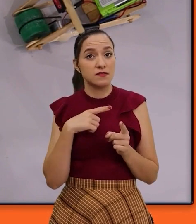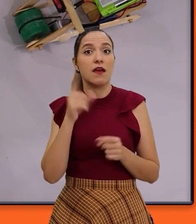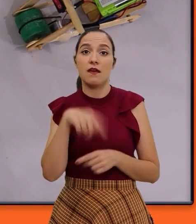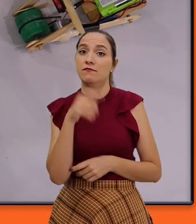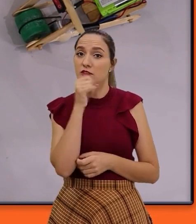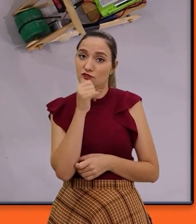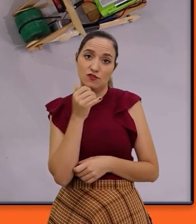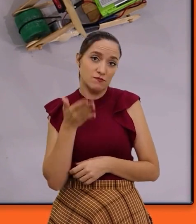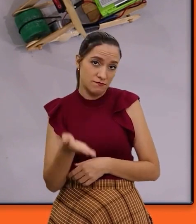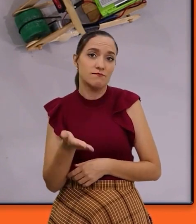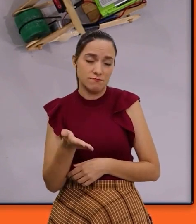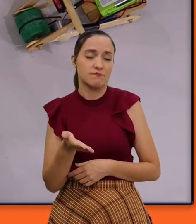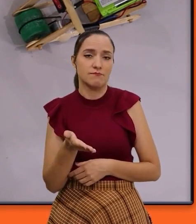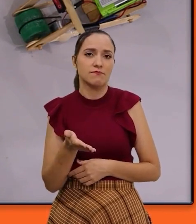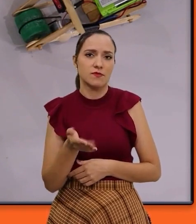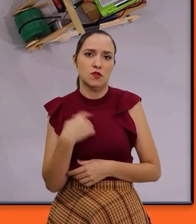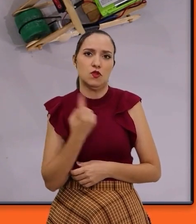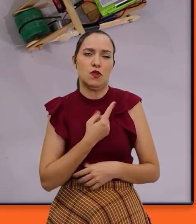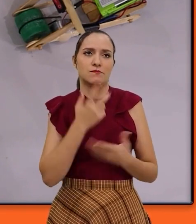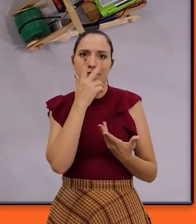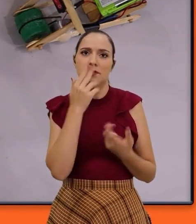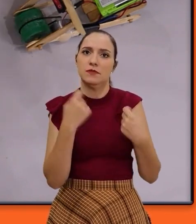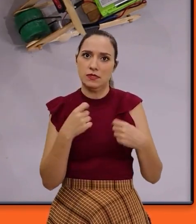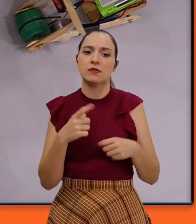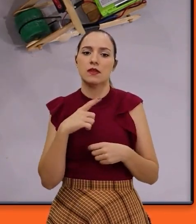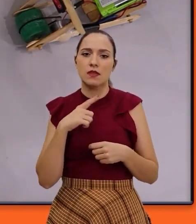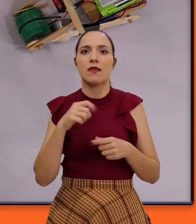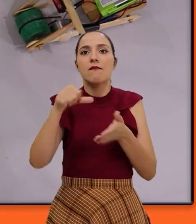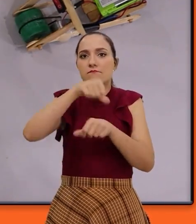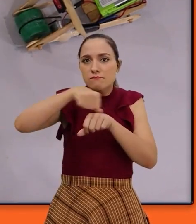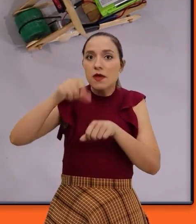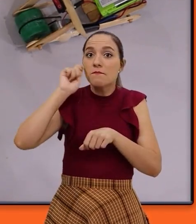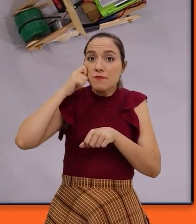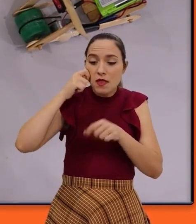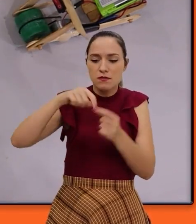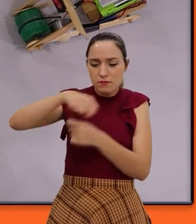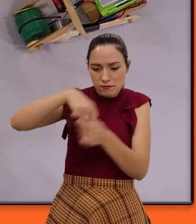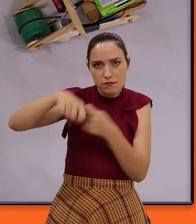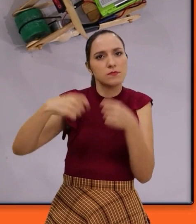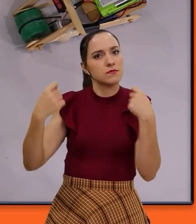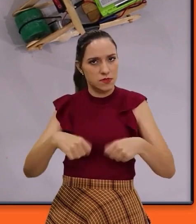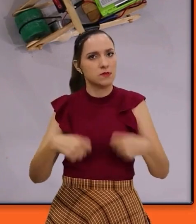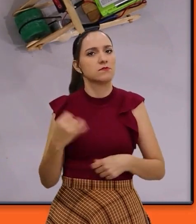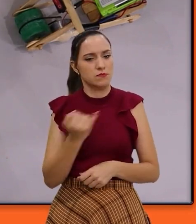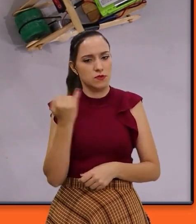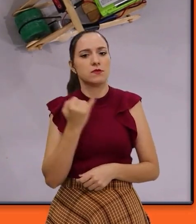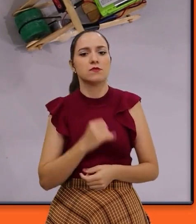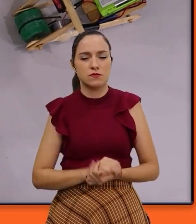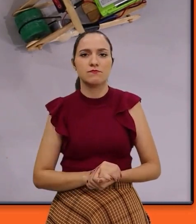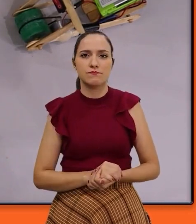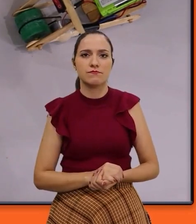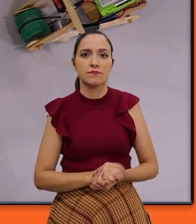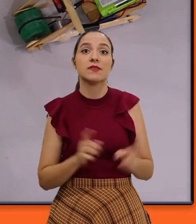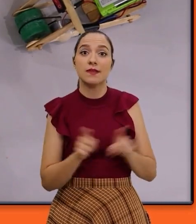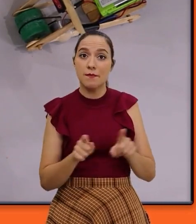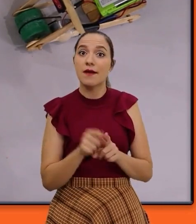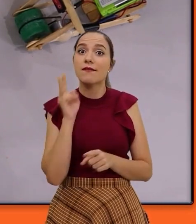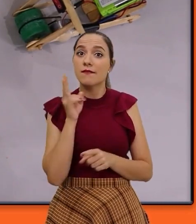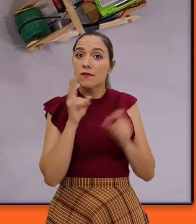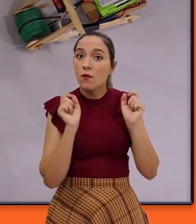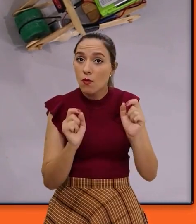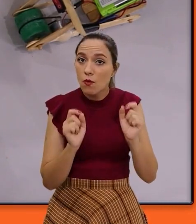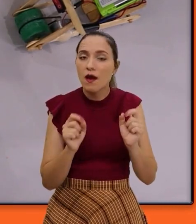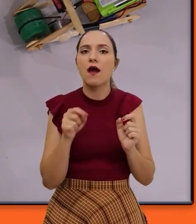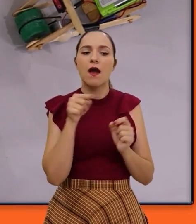Partes elétricas, né? A gente não vai deixar de isolar. Então, uma ligação que a gente fez aqui, nós vamos fazer... Lembrando, como você disse, aqui a gente